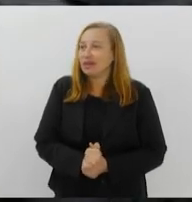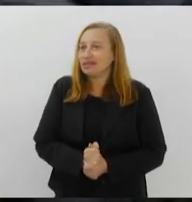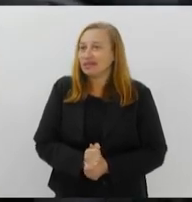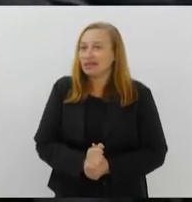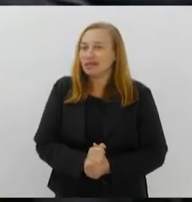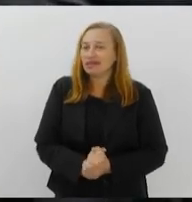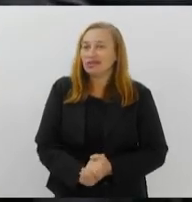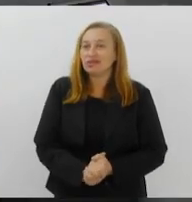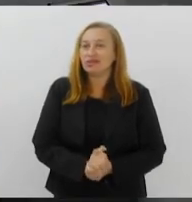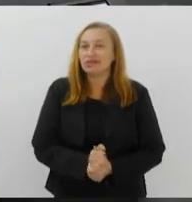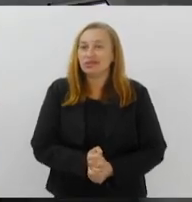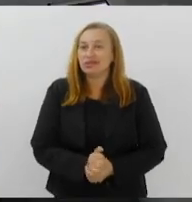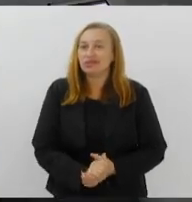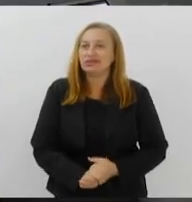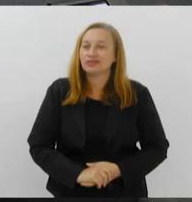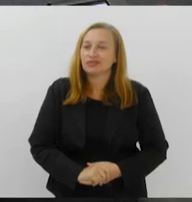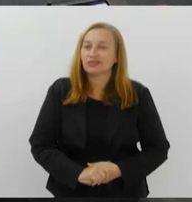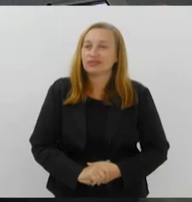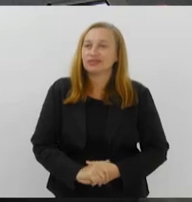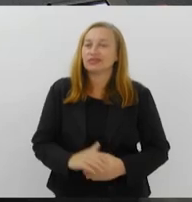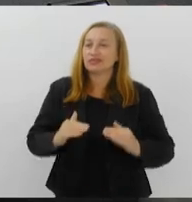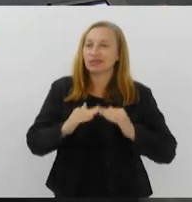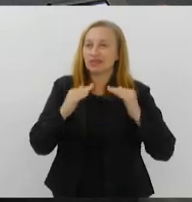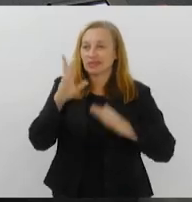Favorável, presidente. Obrigada, Célia.